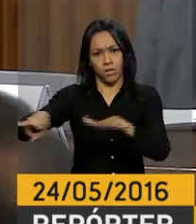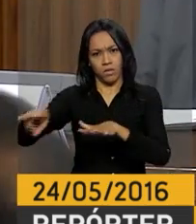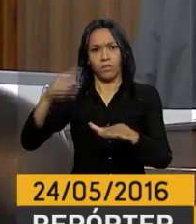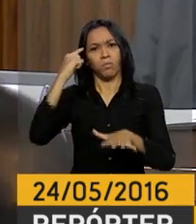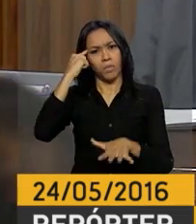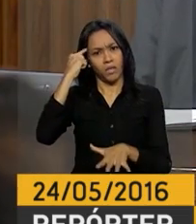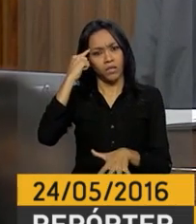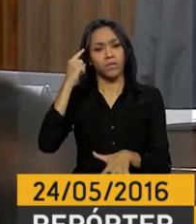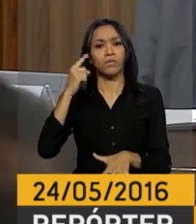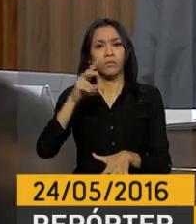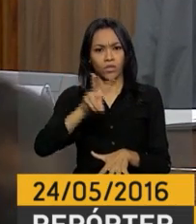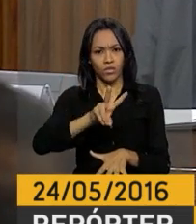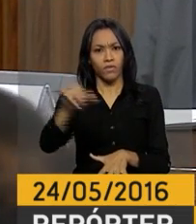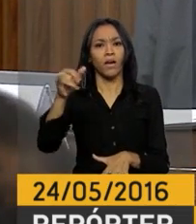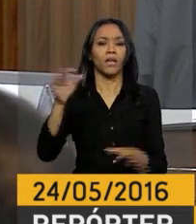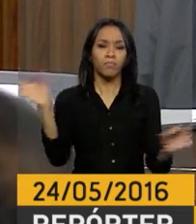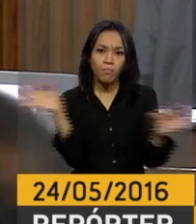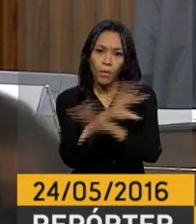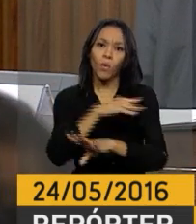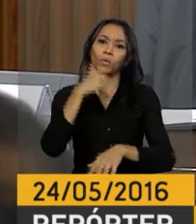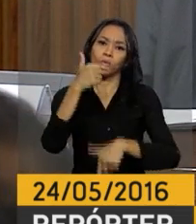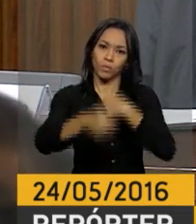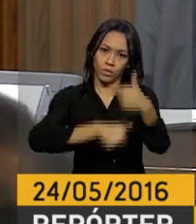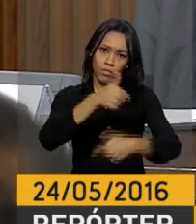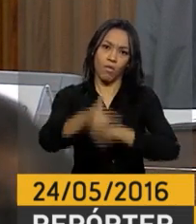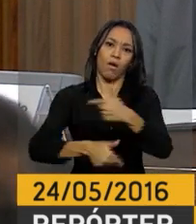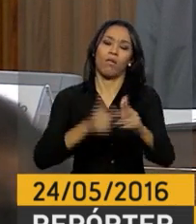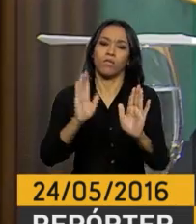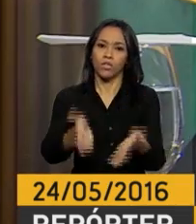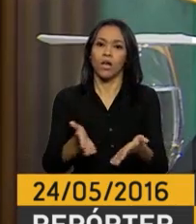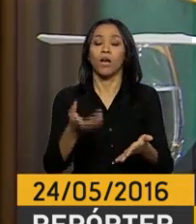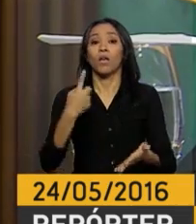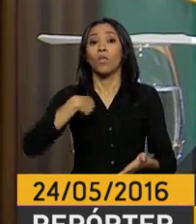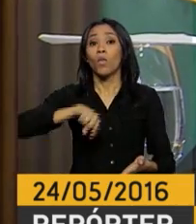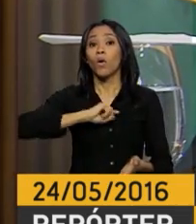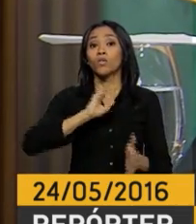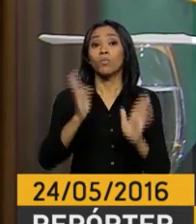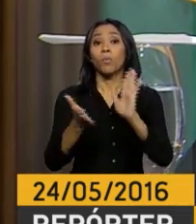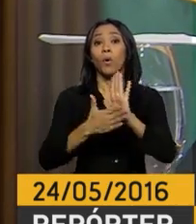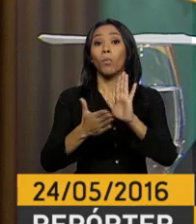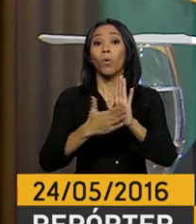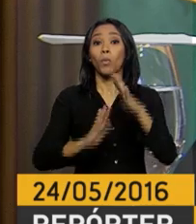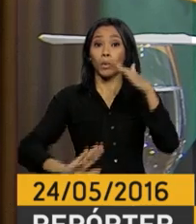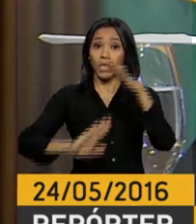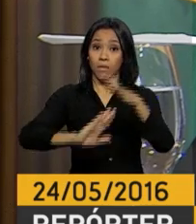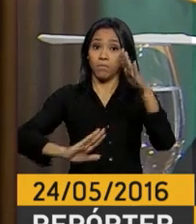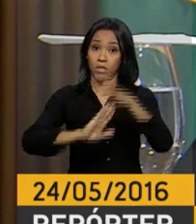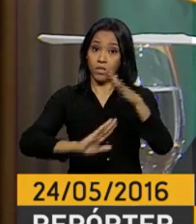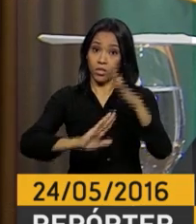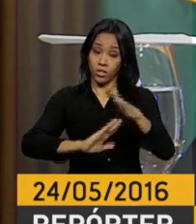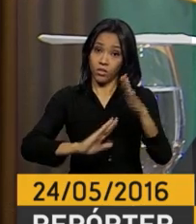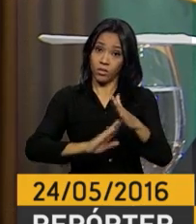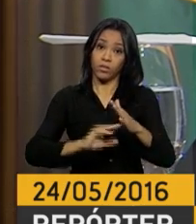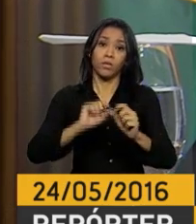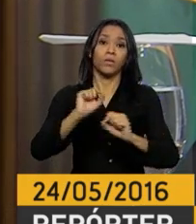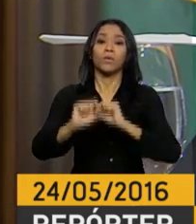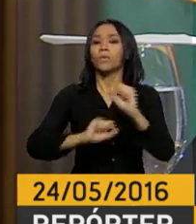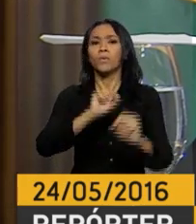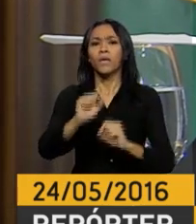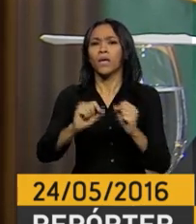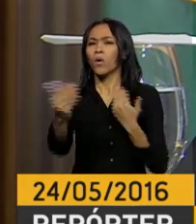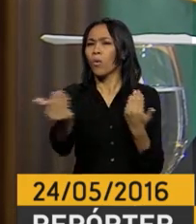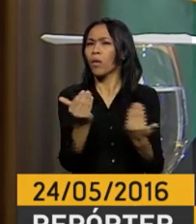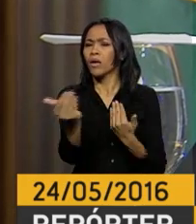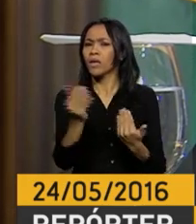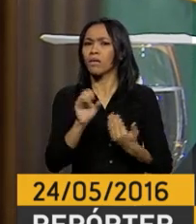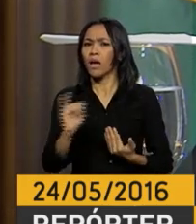nós teremos completado esse trabalho, né? Nós estamos propondo um limite para o crescimento equivalente à inflação do ano